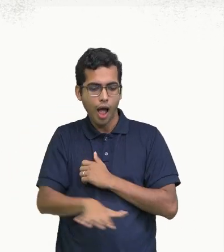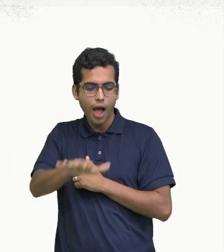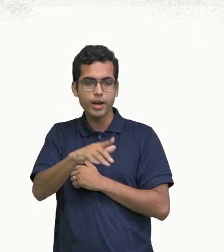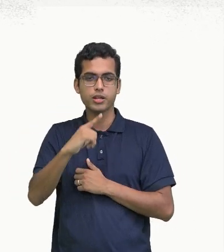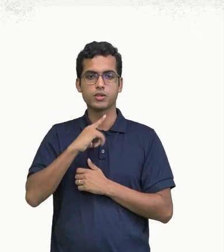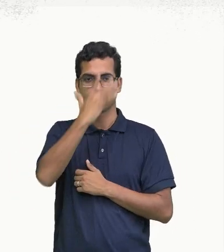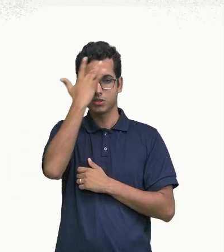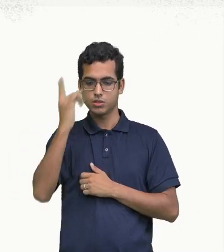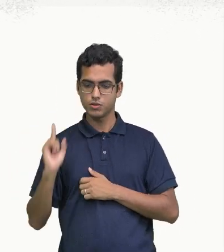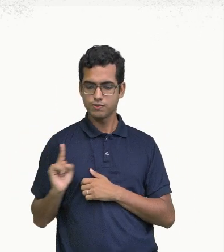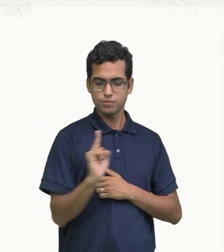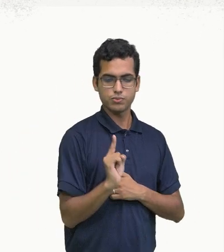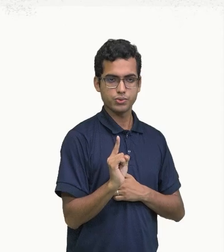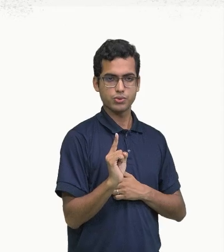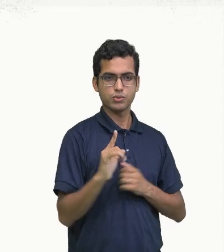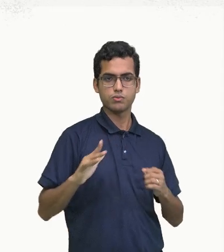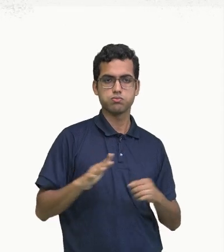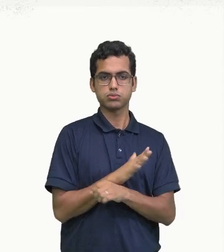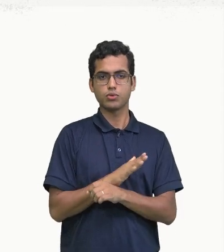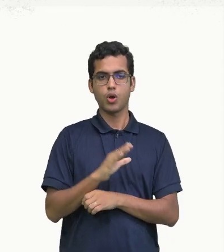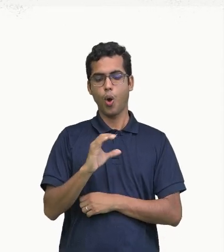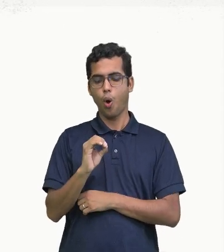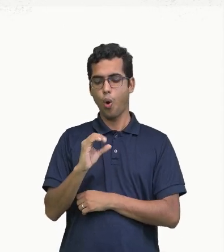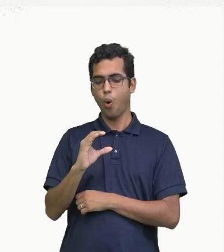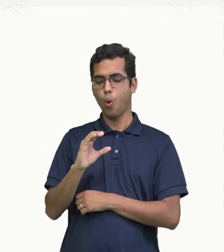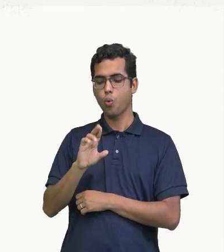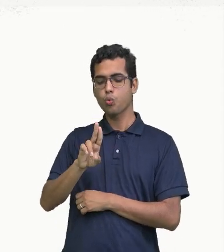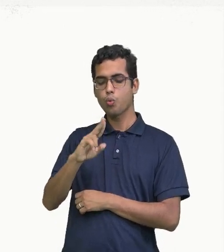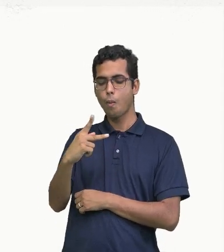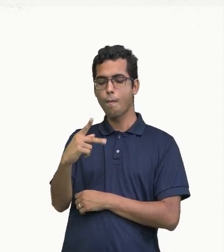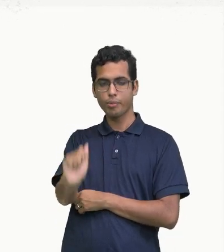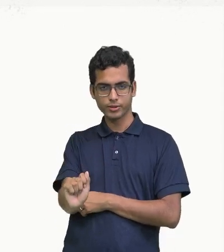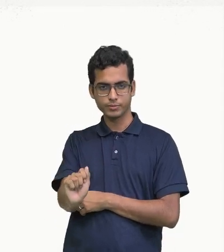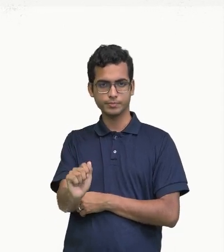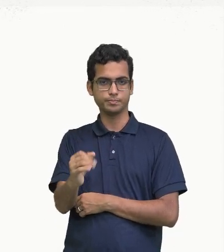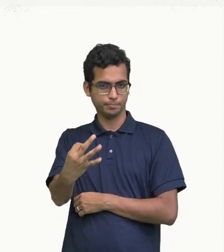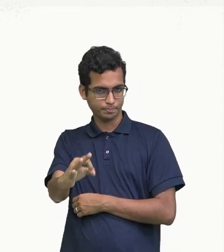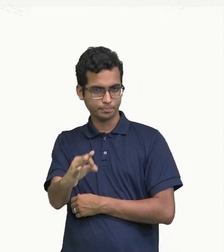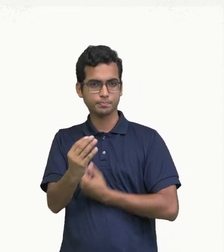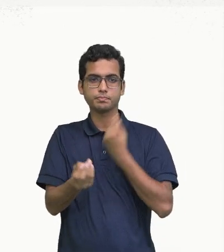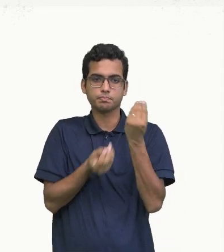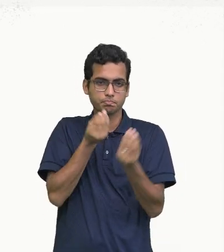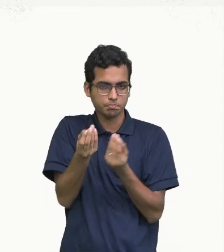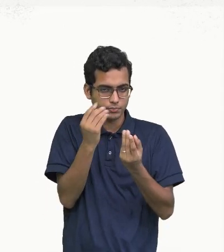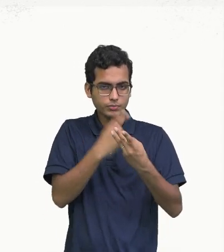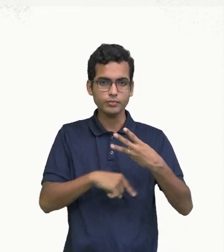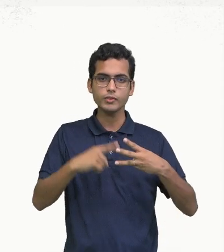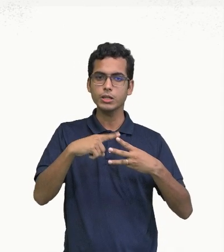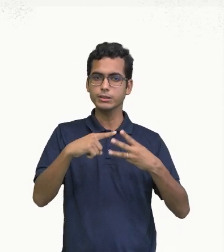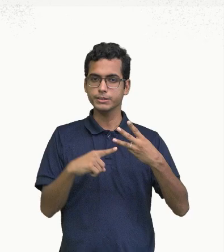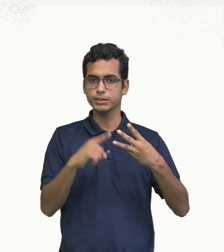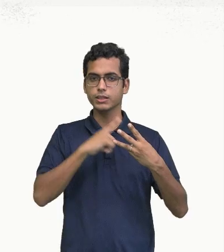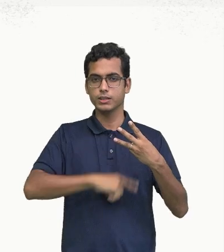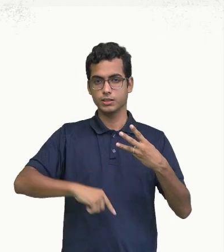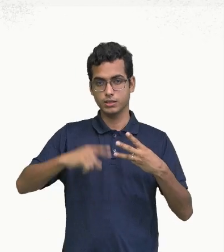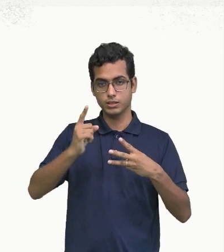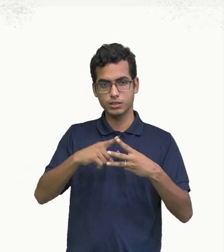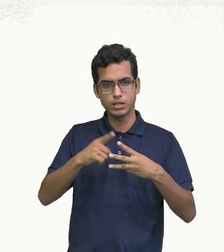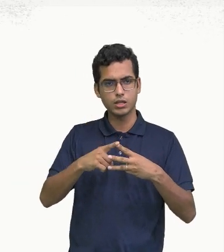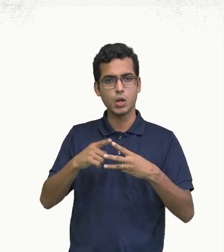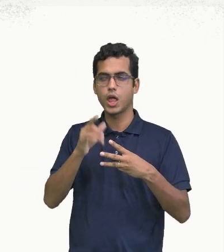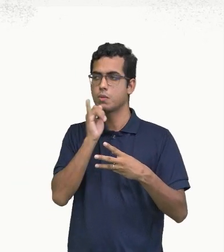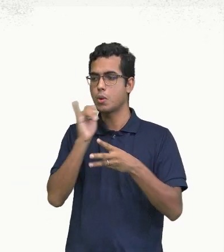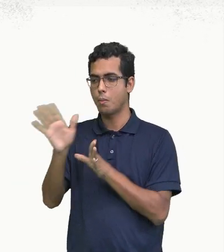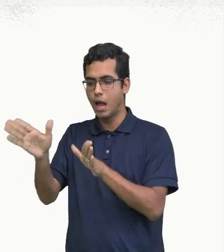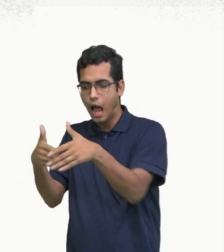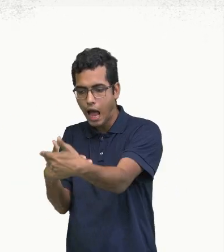exemplo aqui se colocou caixa ou um bloco de madeira. E o que é interessante nós observarmos é que quando nós estamos